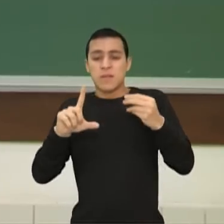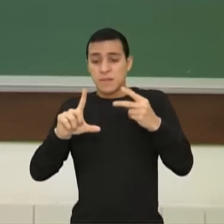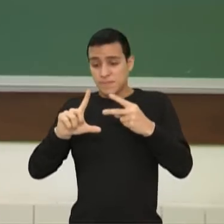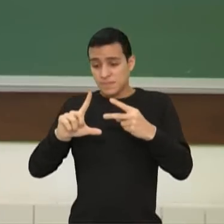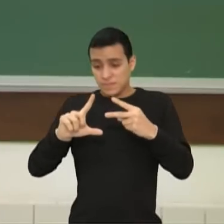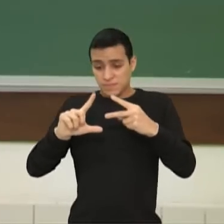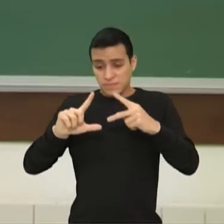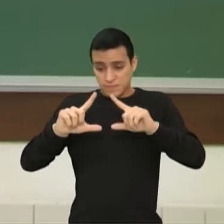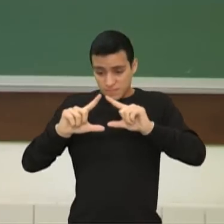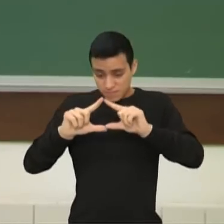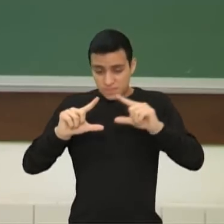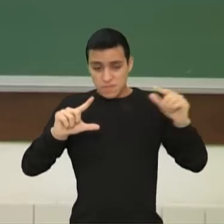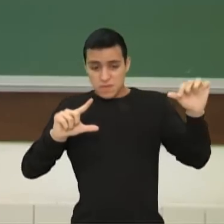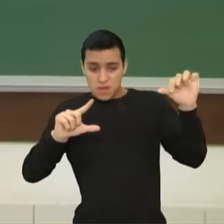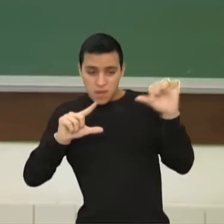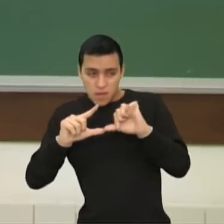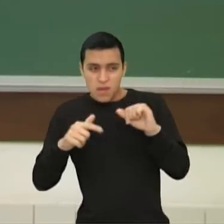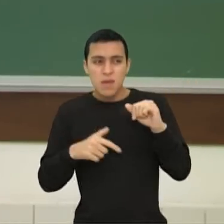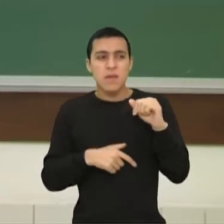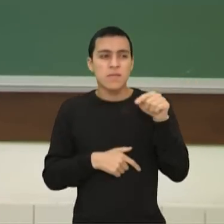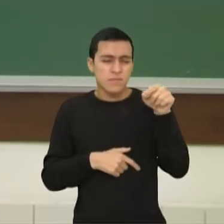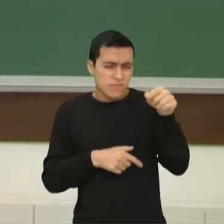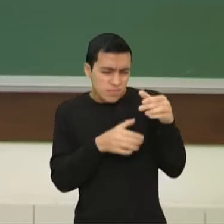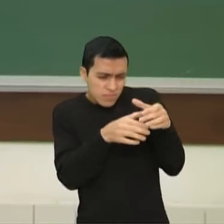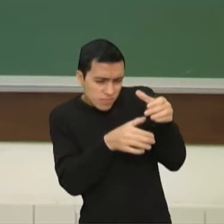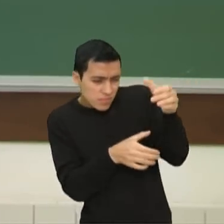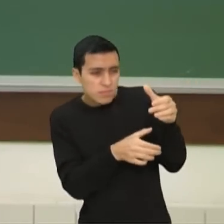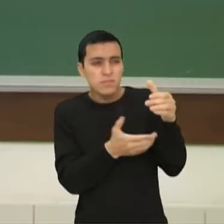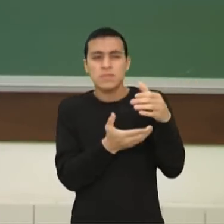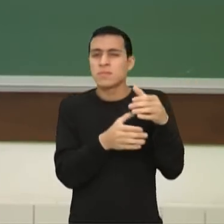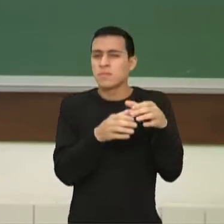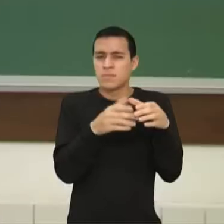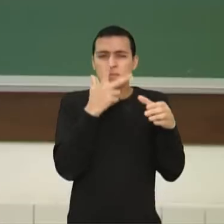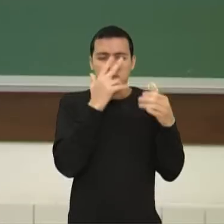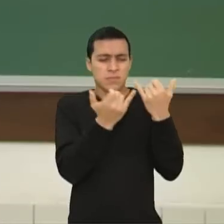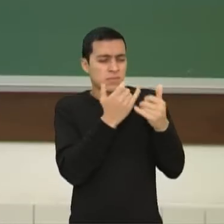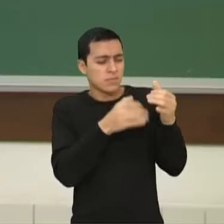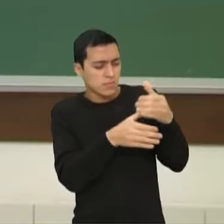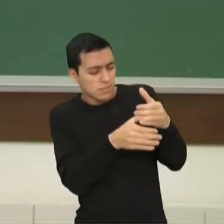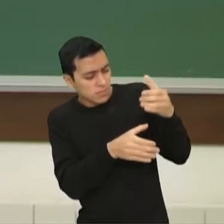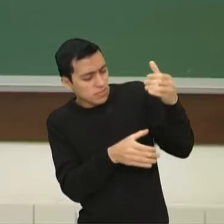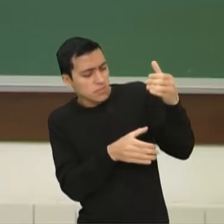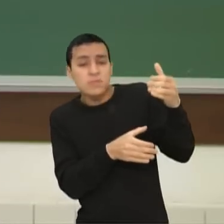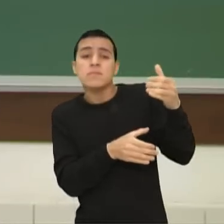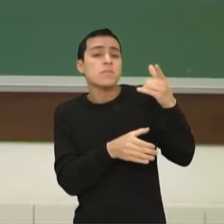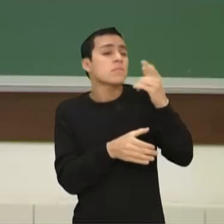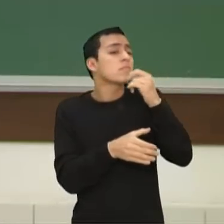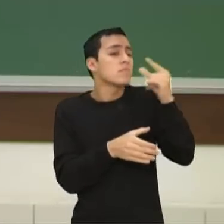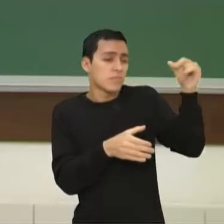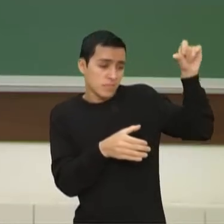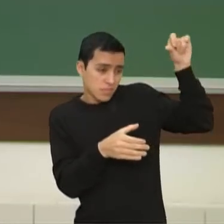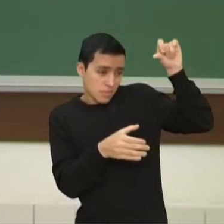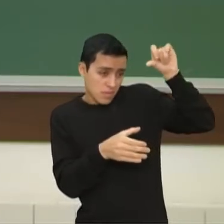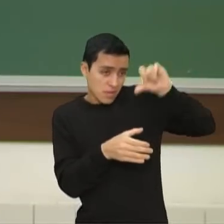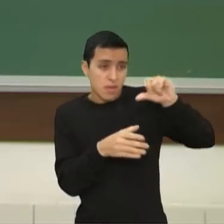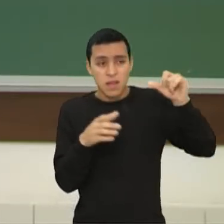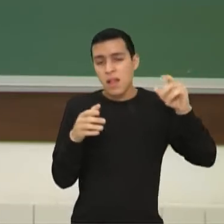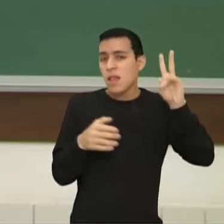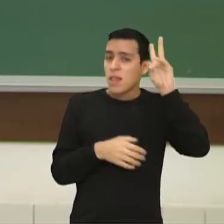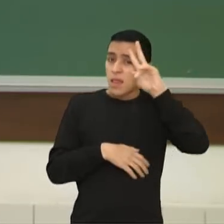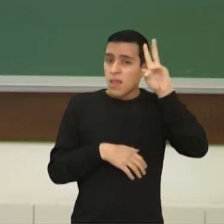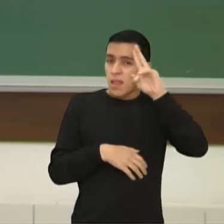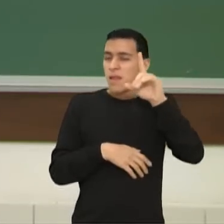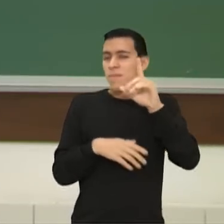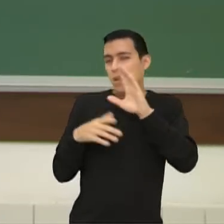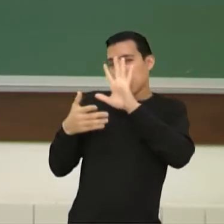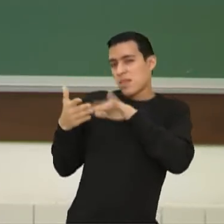forma muda. Então, se esse aqui ele está mais ou menos num formato cilíndrico, quando ele é líquido, lembra a tabelinha